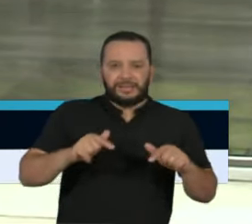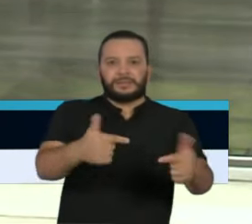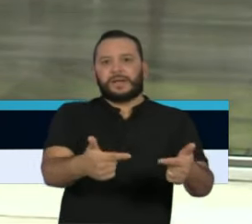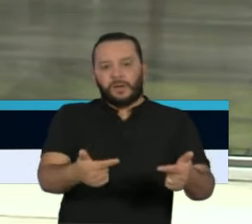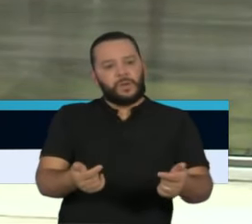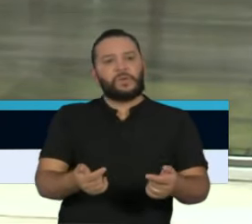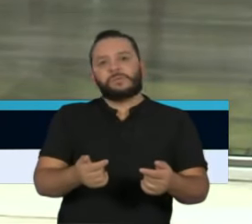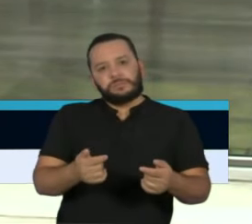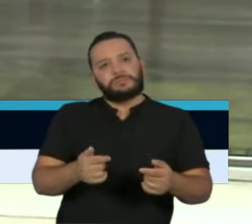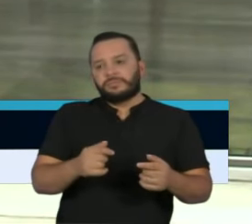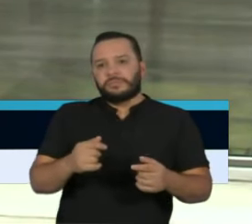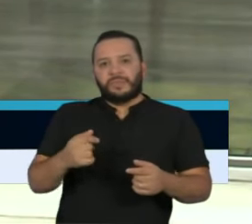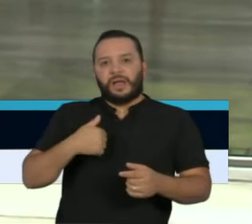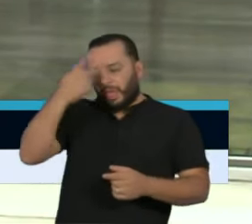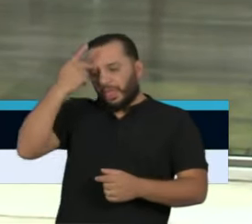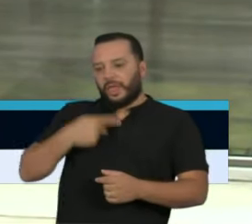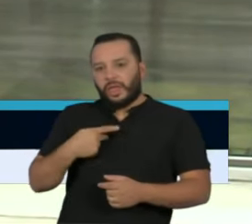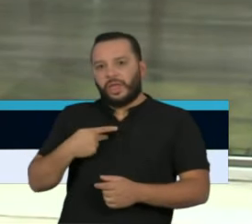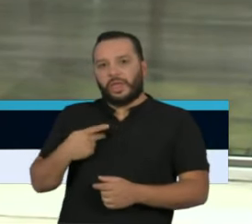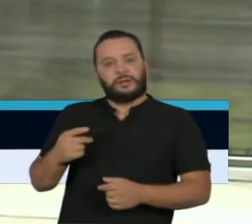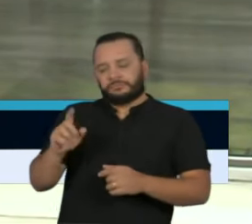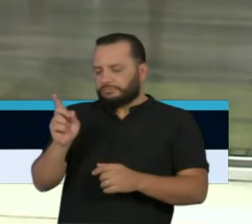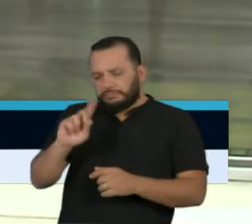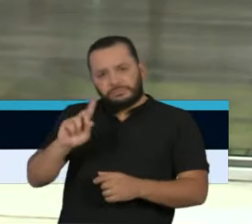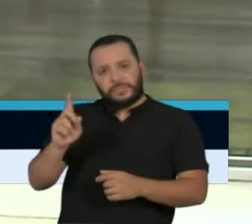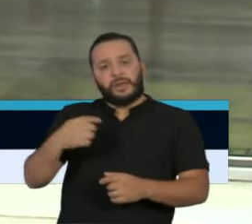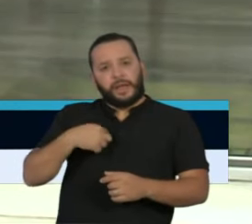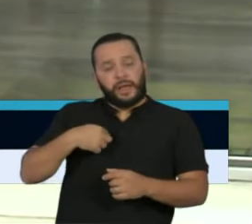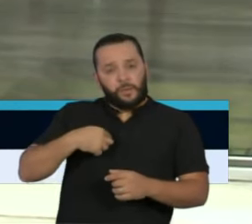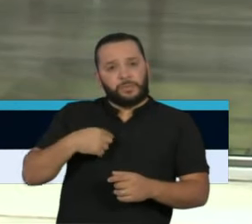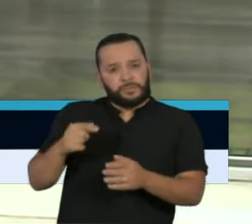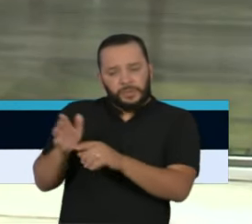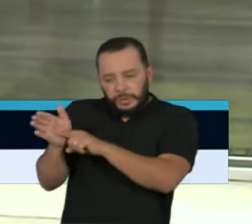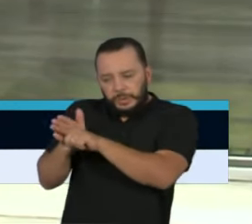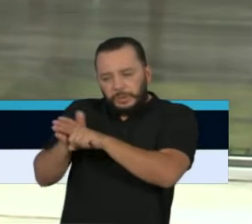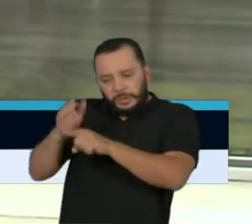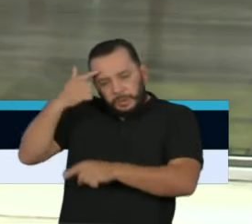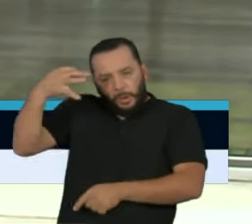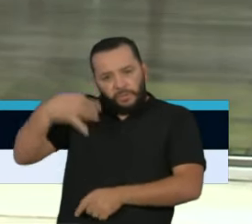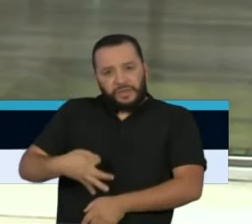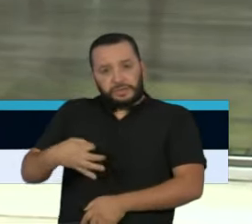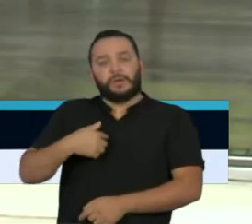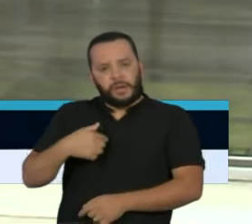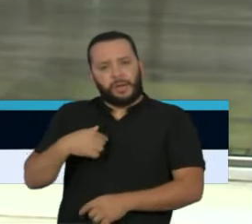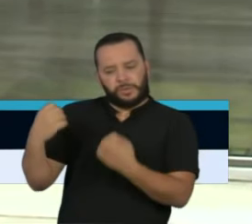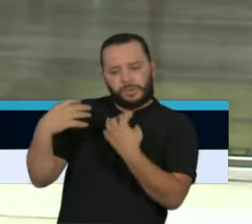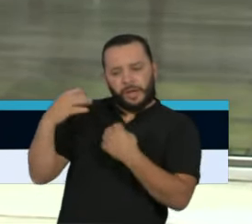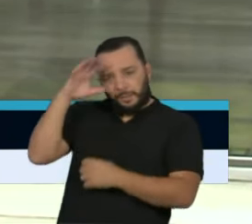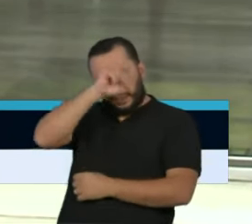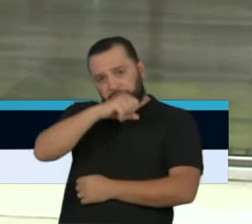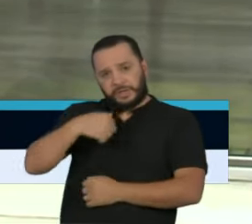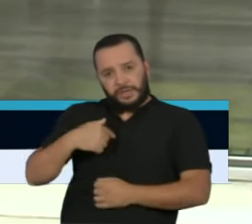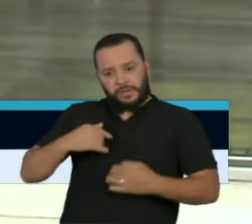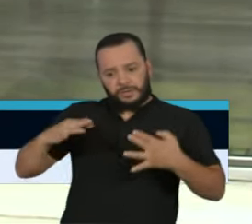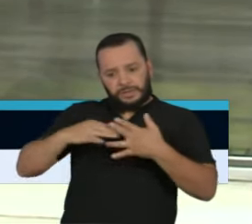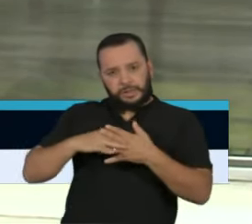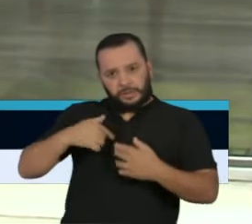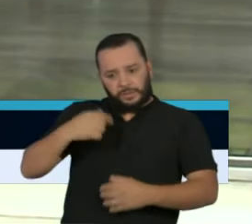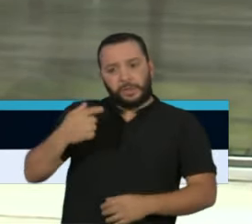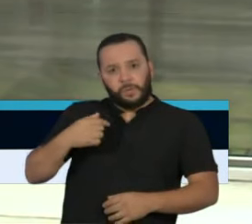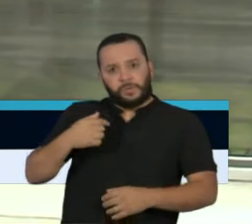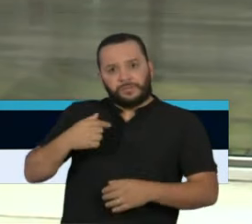por convicção. Isso é parte da educação que eu recebi e da minha formação como cidadão, como brasileiro e como